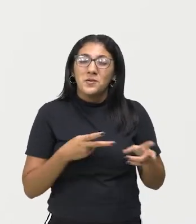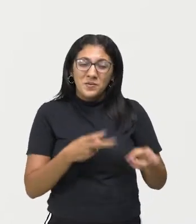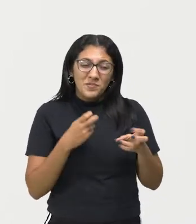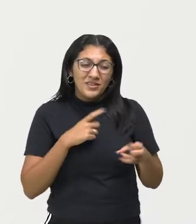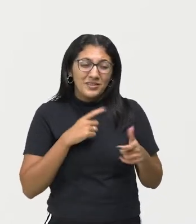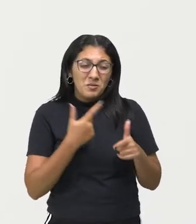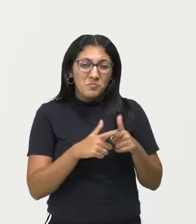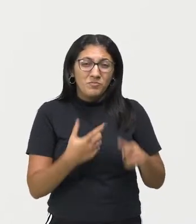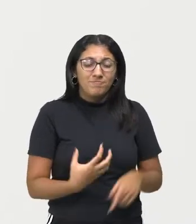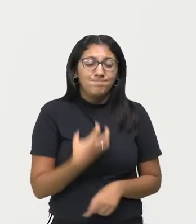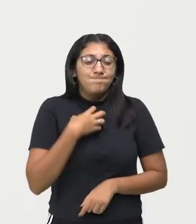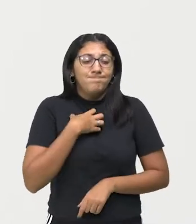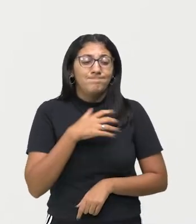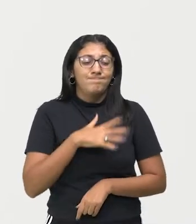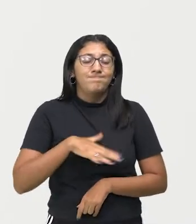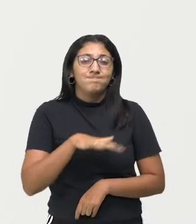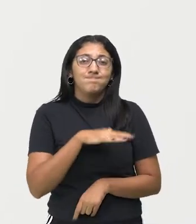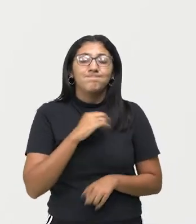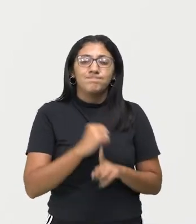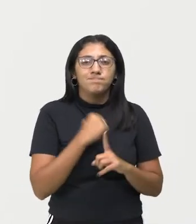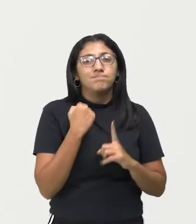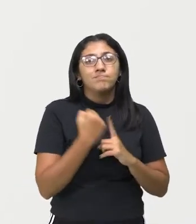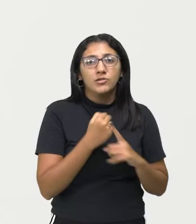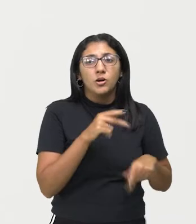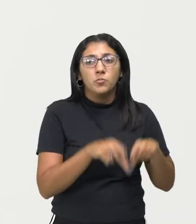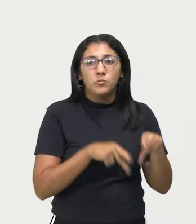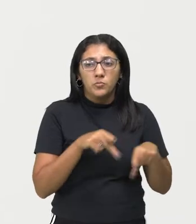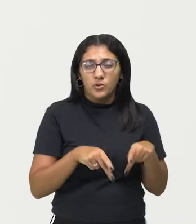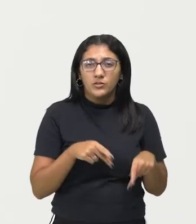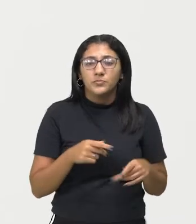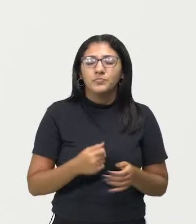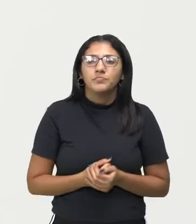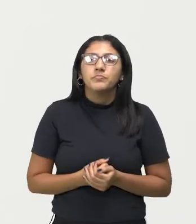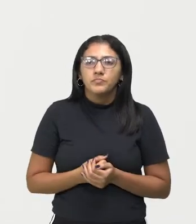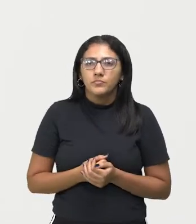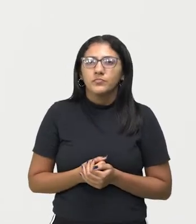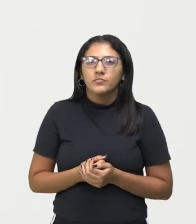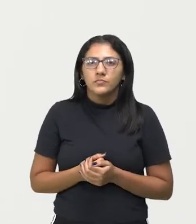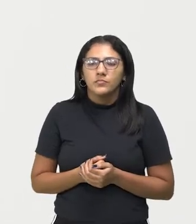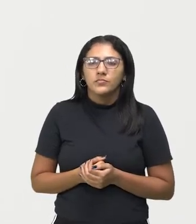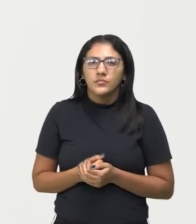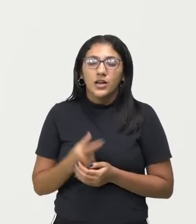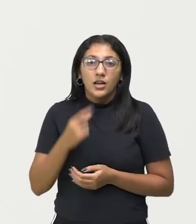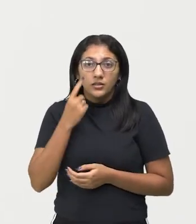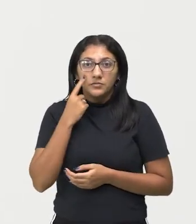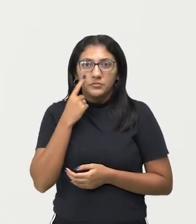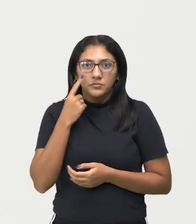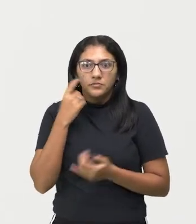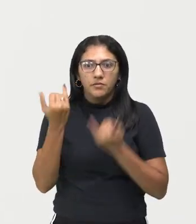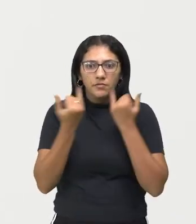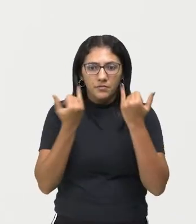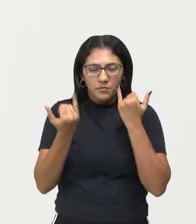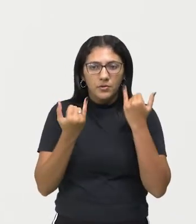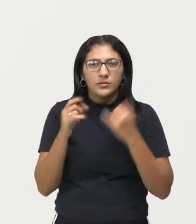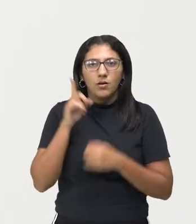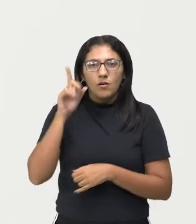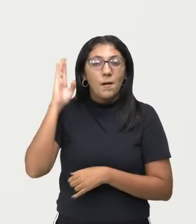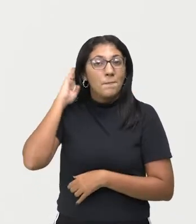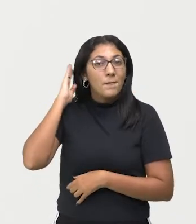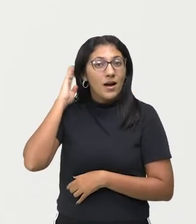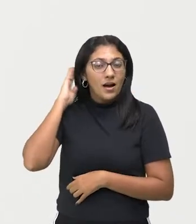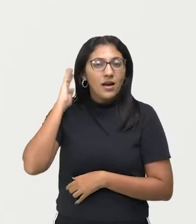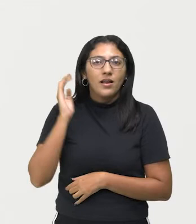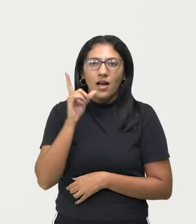impacto social muito grande. Um dos conflitos que a gente acabou de analisar na notícia é da hidrelétrica de Belo Monte, que fica no estado do